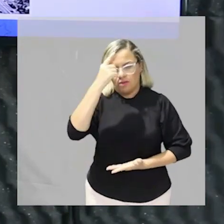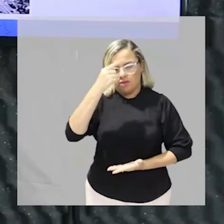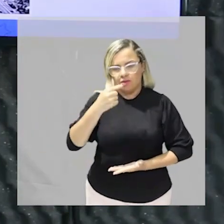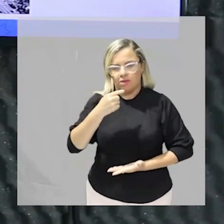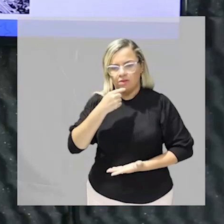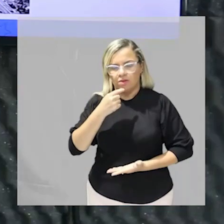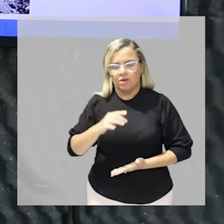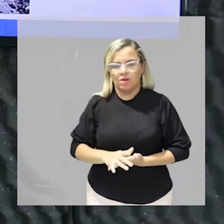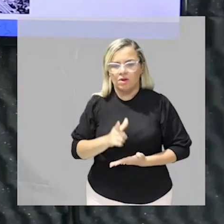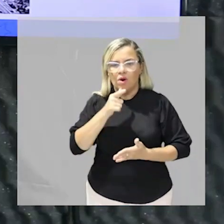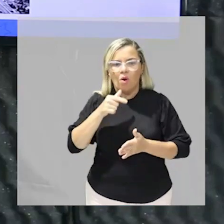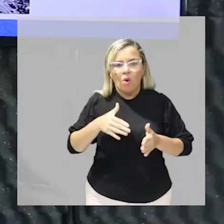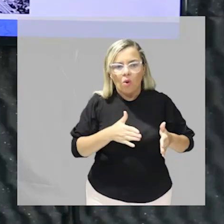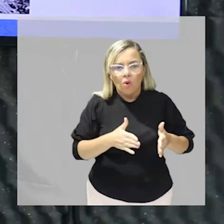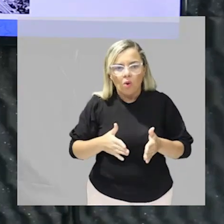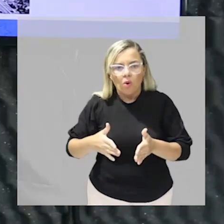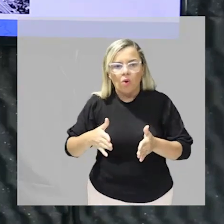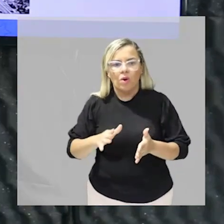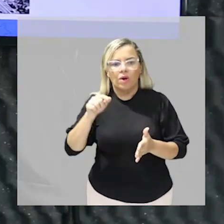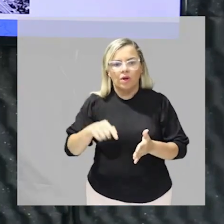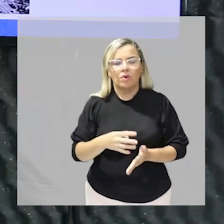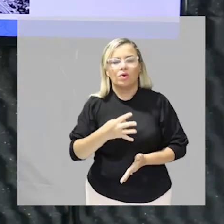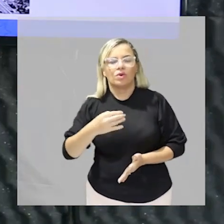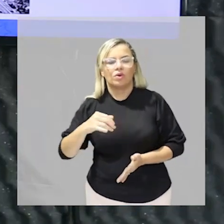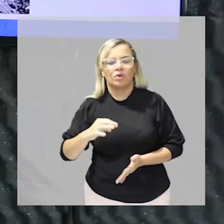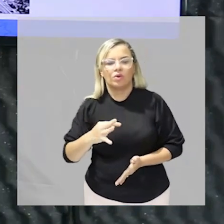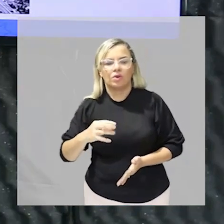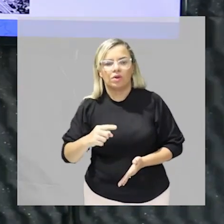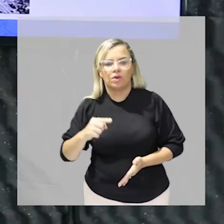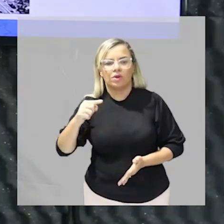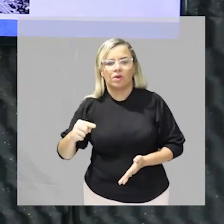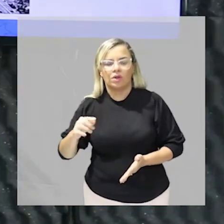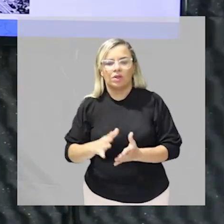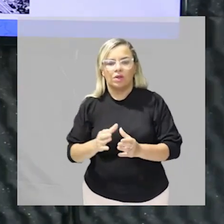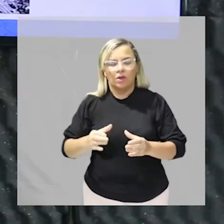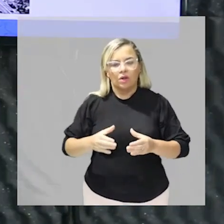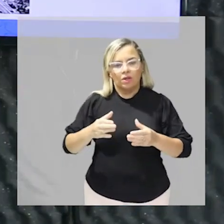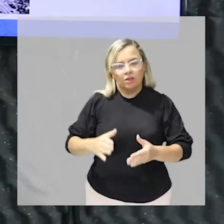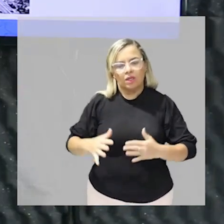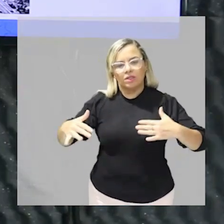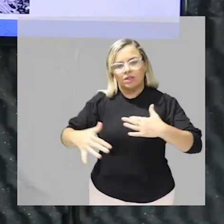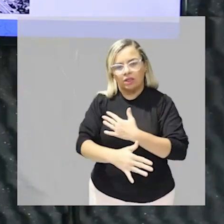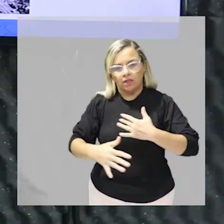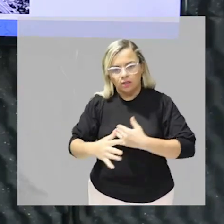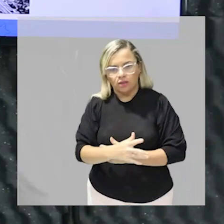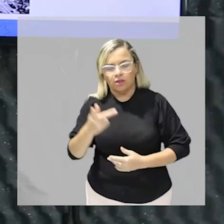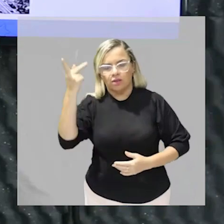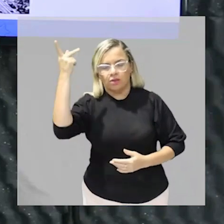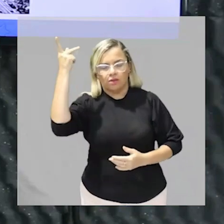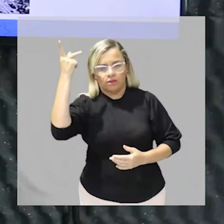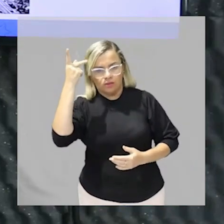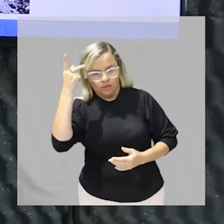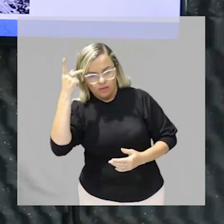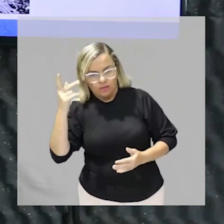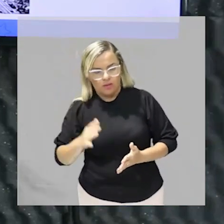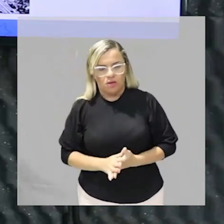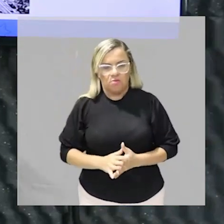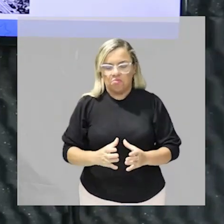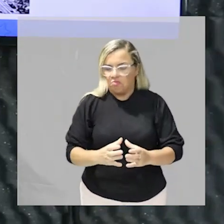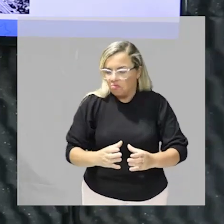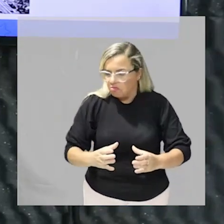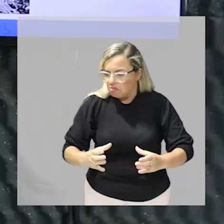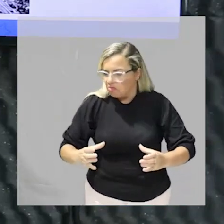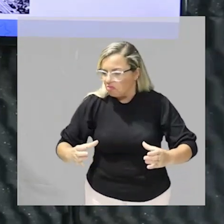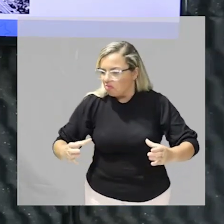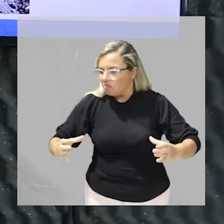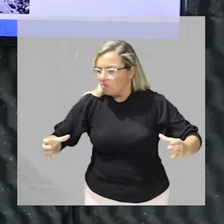rio Tietê, tá certo? Localizado ali na grande São Paulo, onde, né, nós tivemos ali a grande metrópole